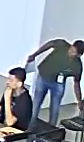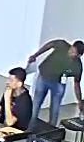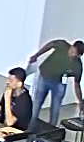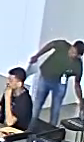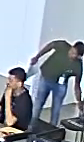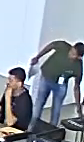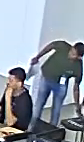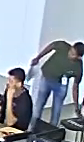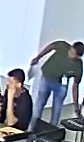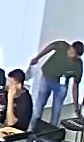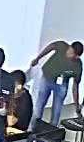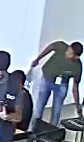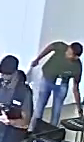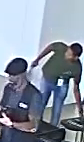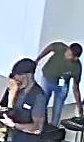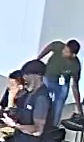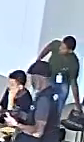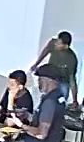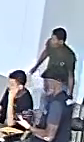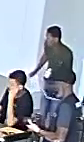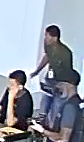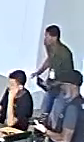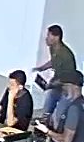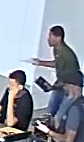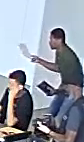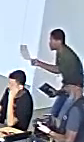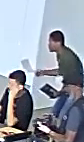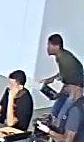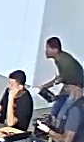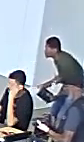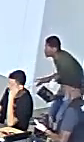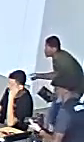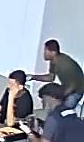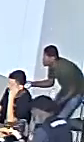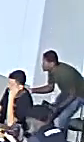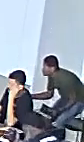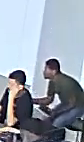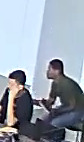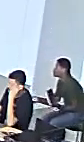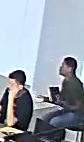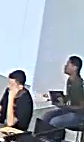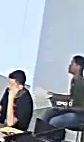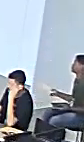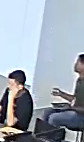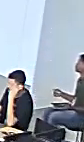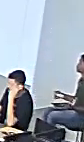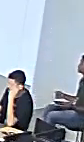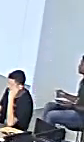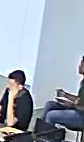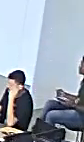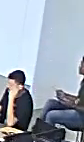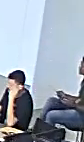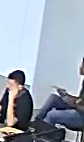Elas não podem se esquivar. Se conhece, como não cumprir a lei?